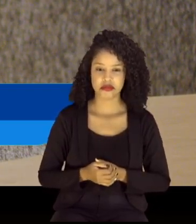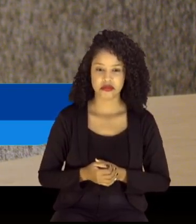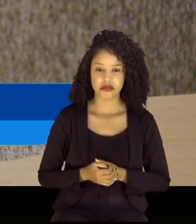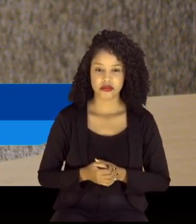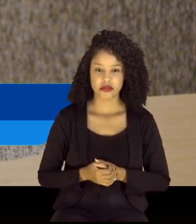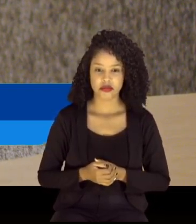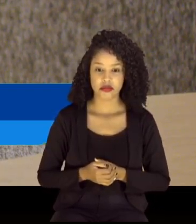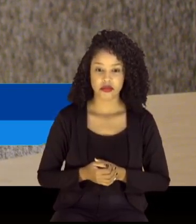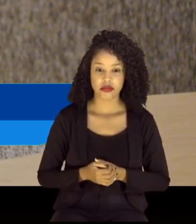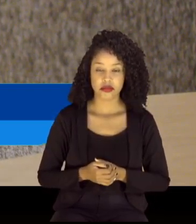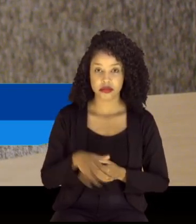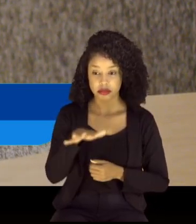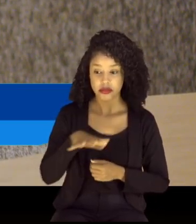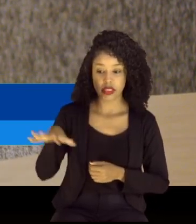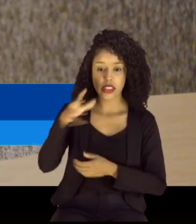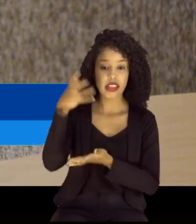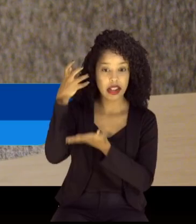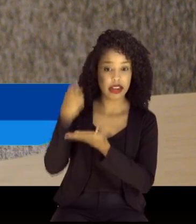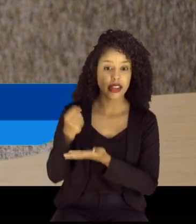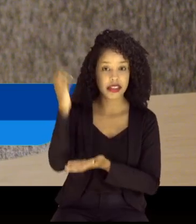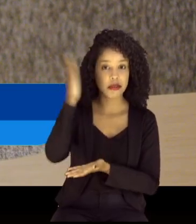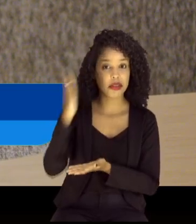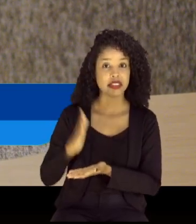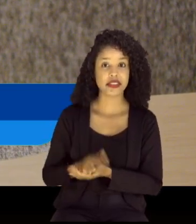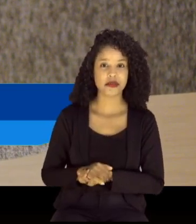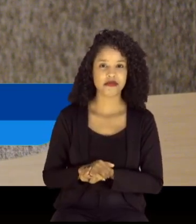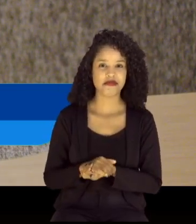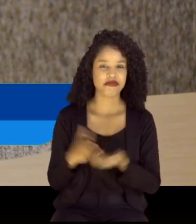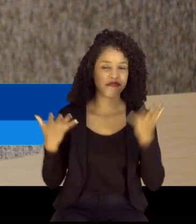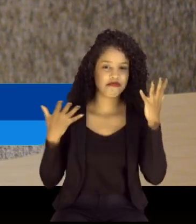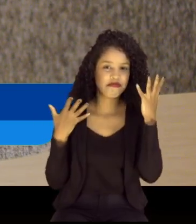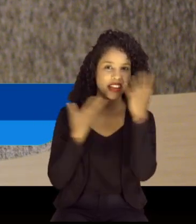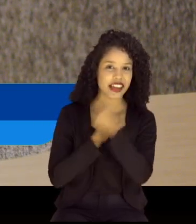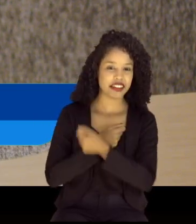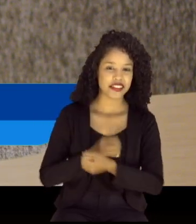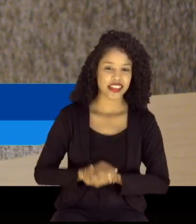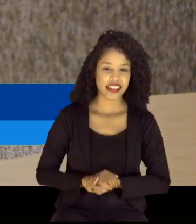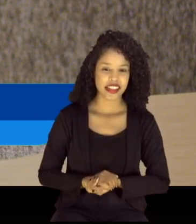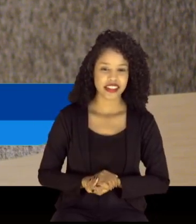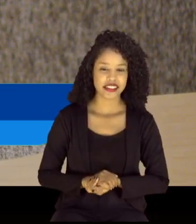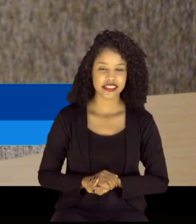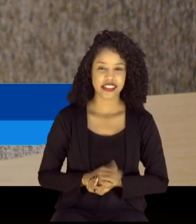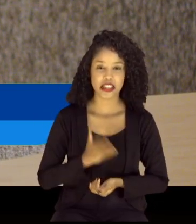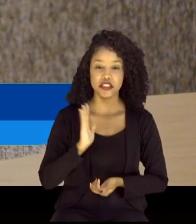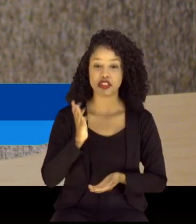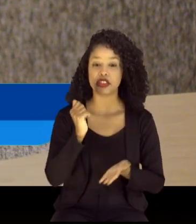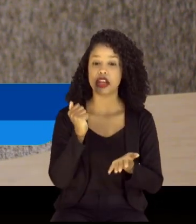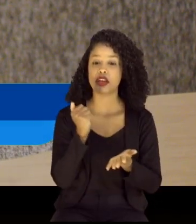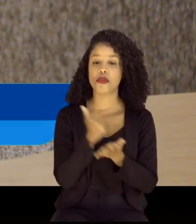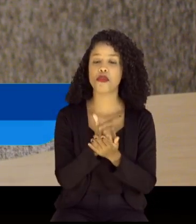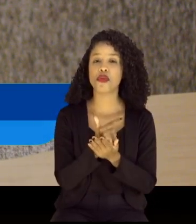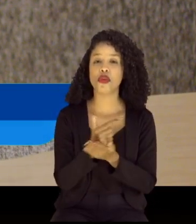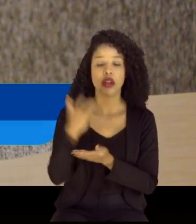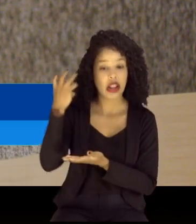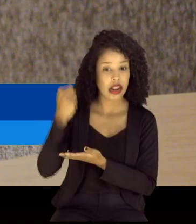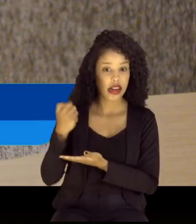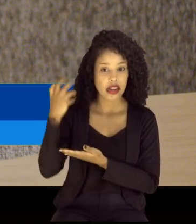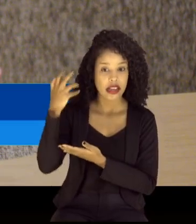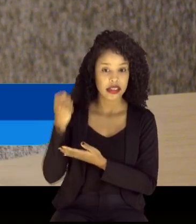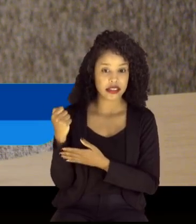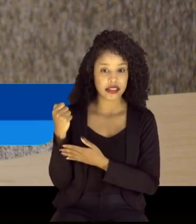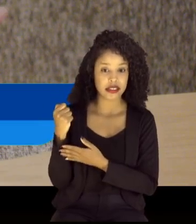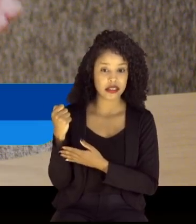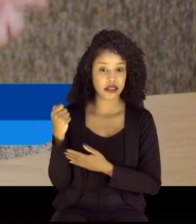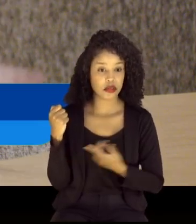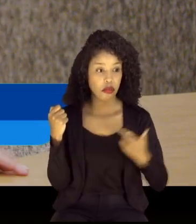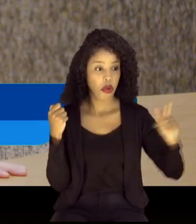leiteira brasileira? Que maravilha. Já se comprou mais leite dos